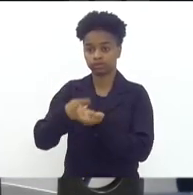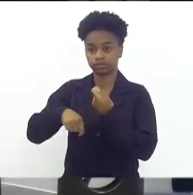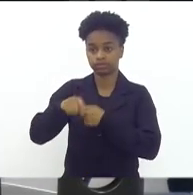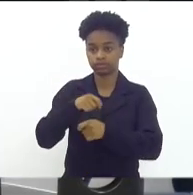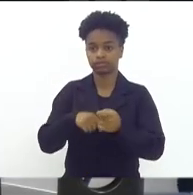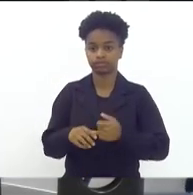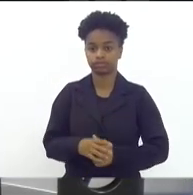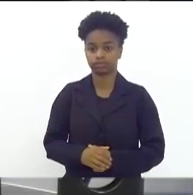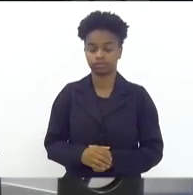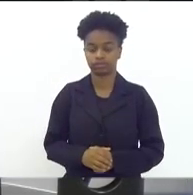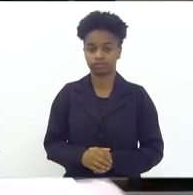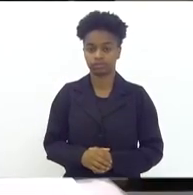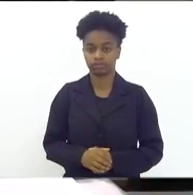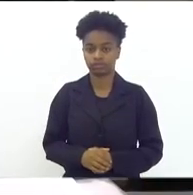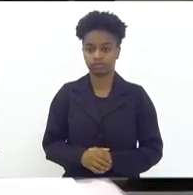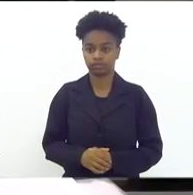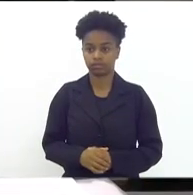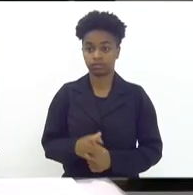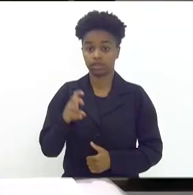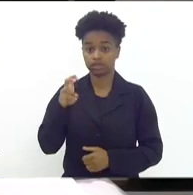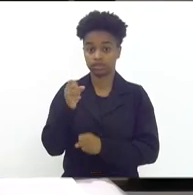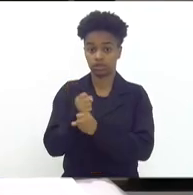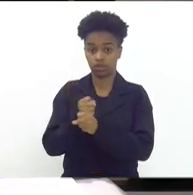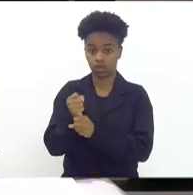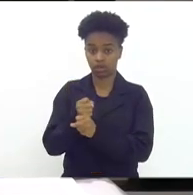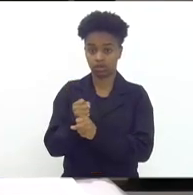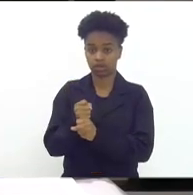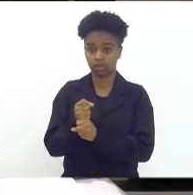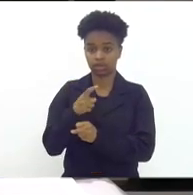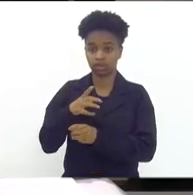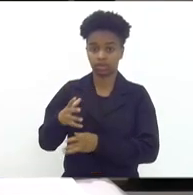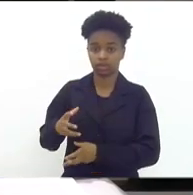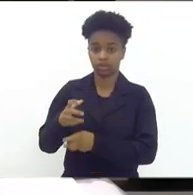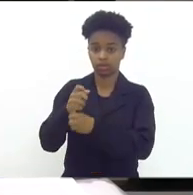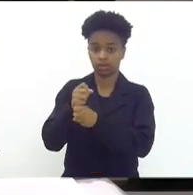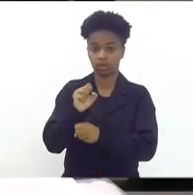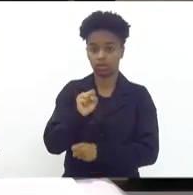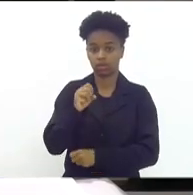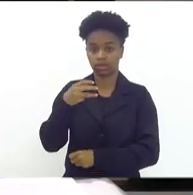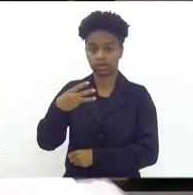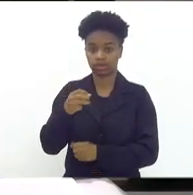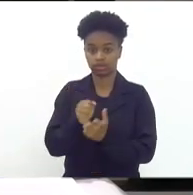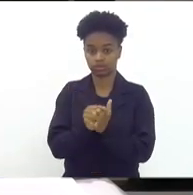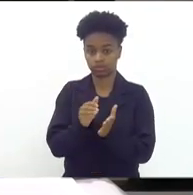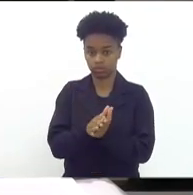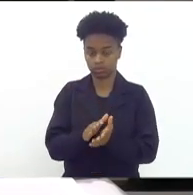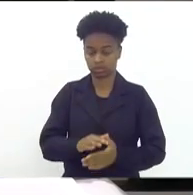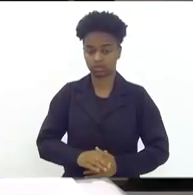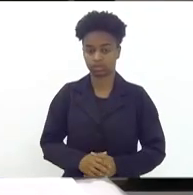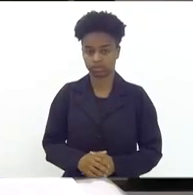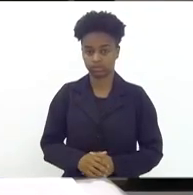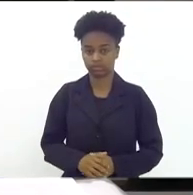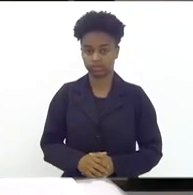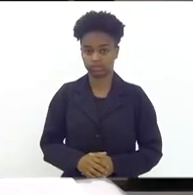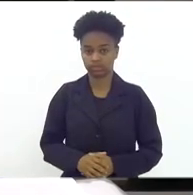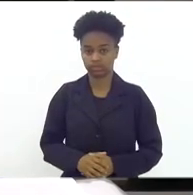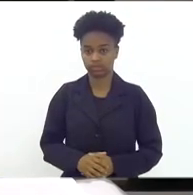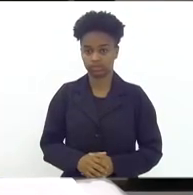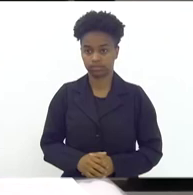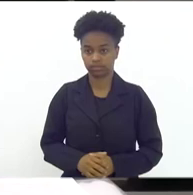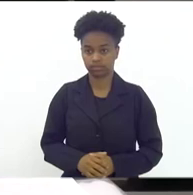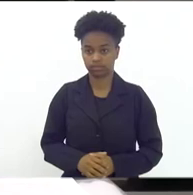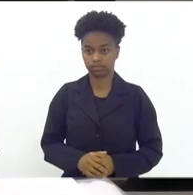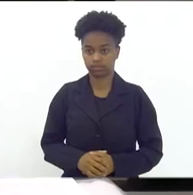presidente nos últimos cinco anos foram um total de 83 multas totalizando